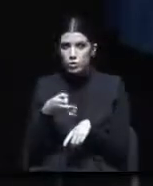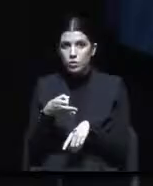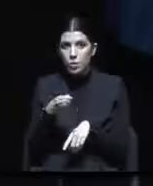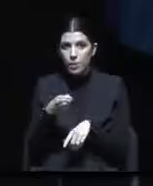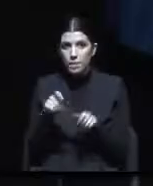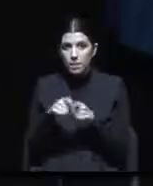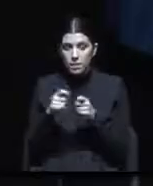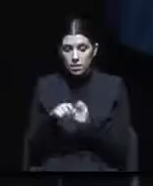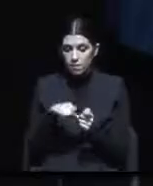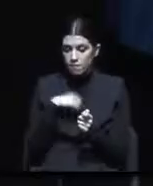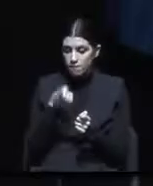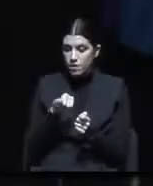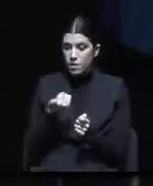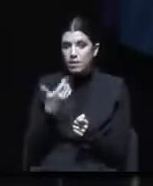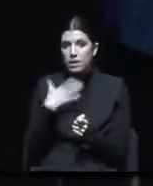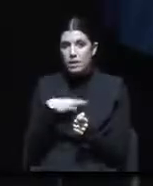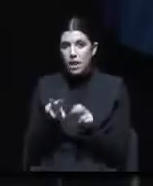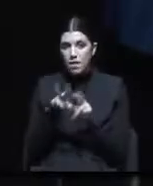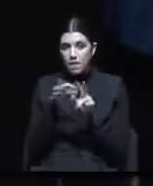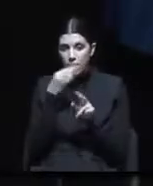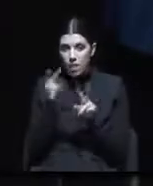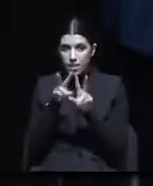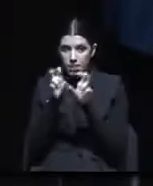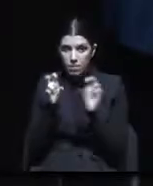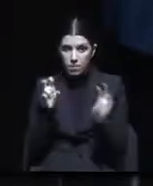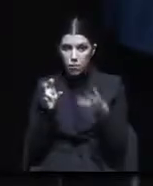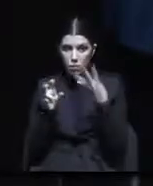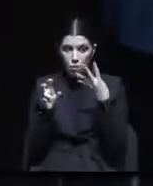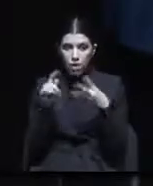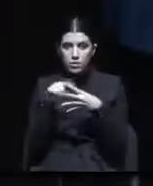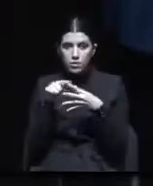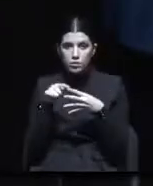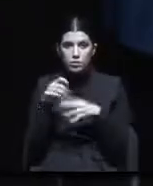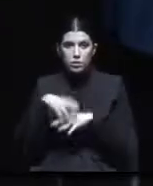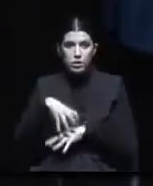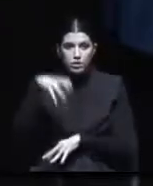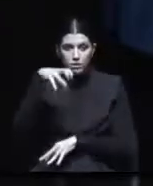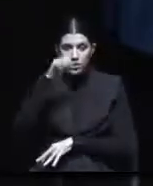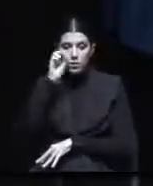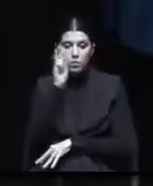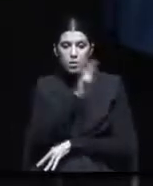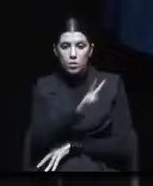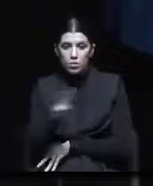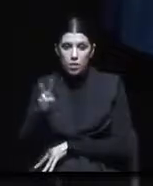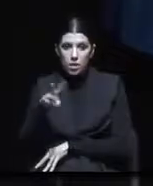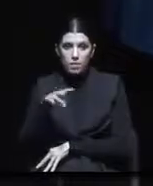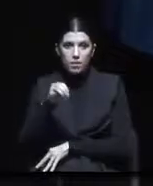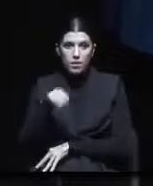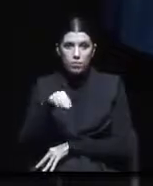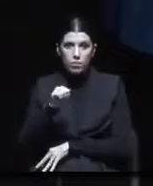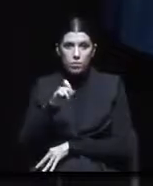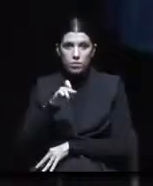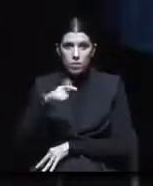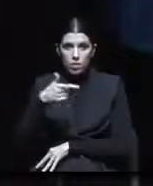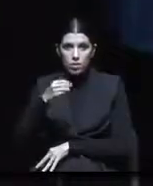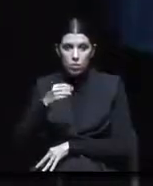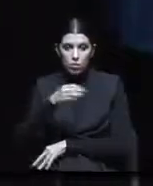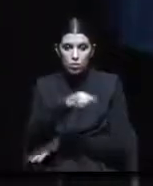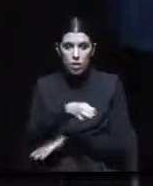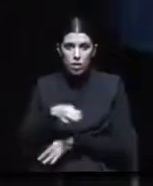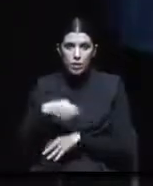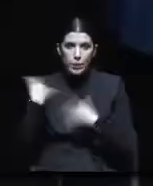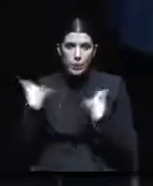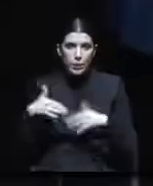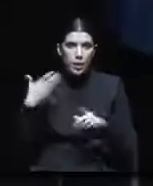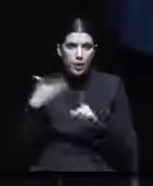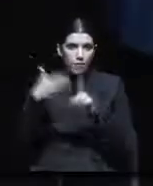Partido Ecologista Os Verdes traz quatro temas. Começamos pelo edifício panorâmico de Monsanto, uma obra arquitetónica de referência que já teve